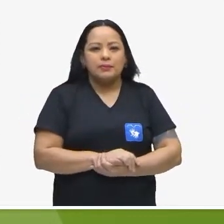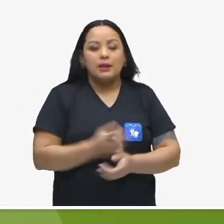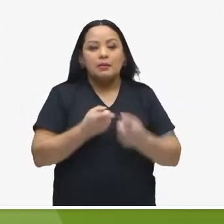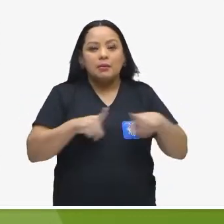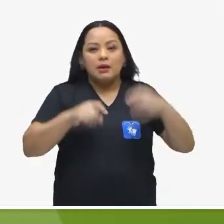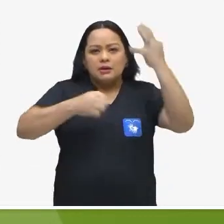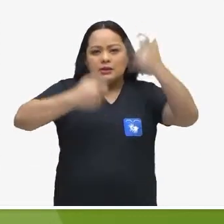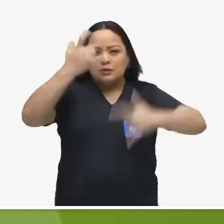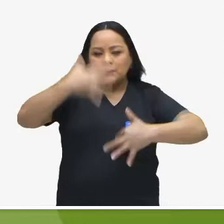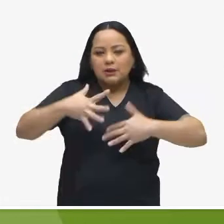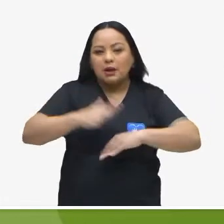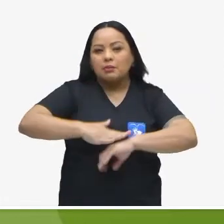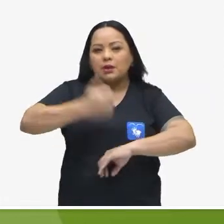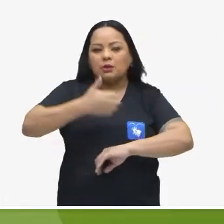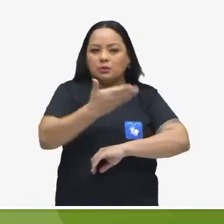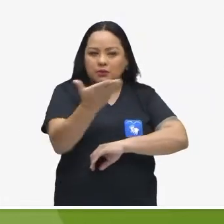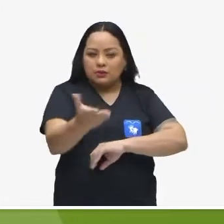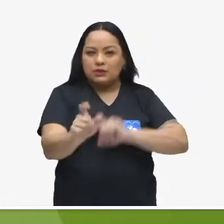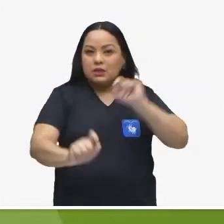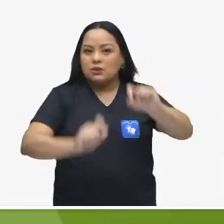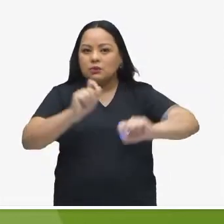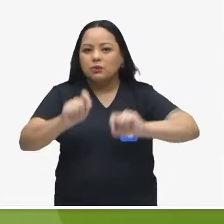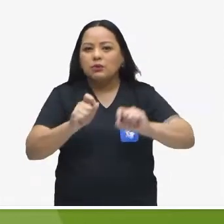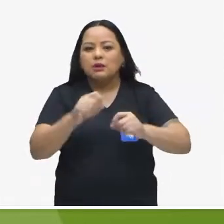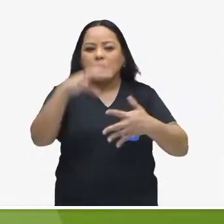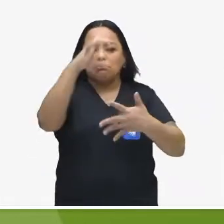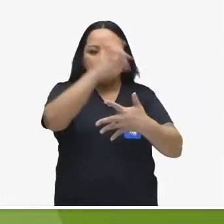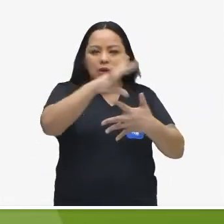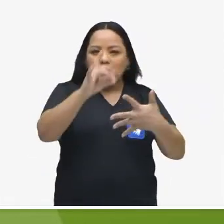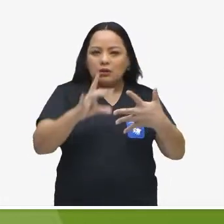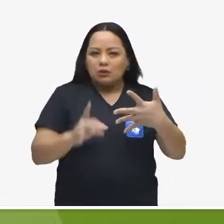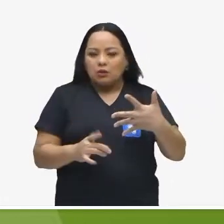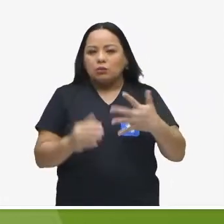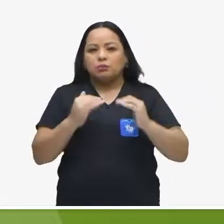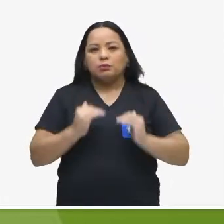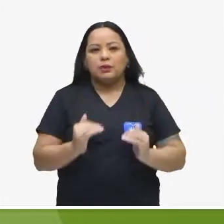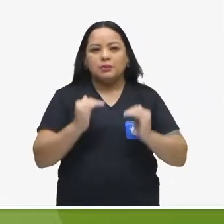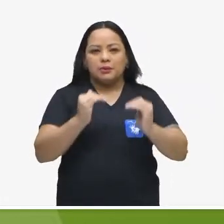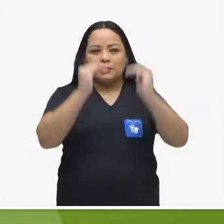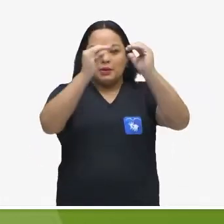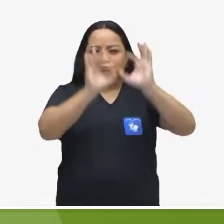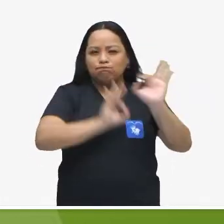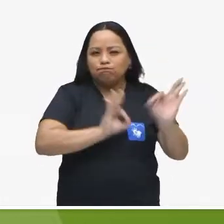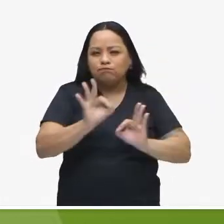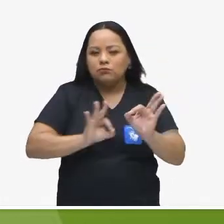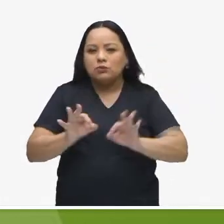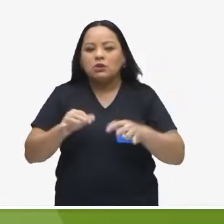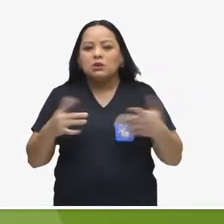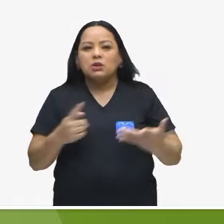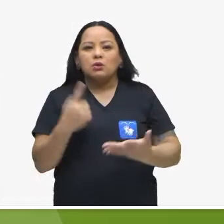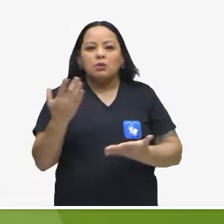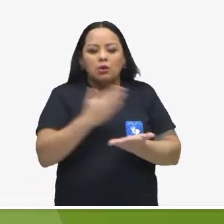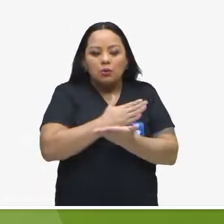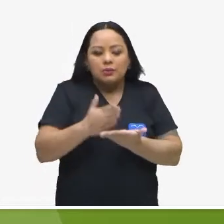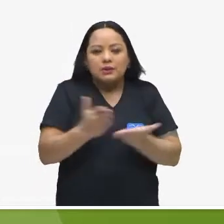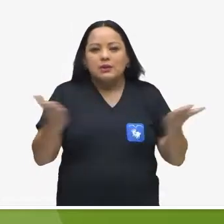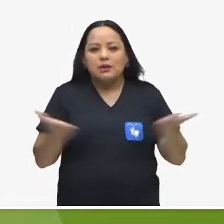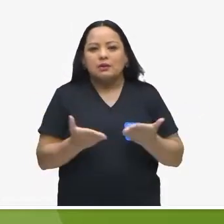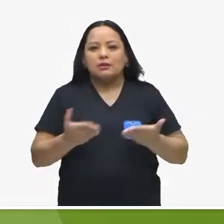explicar melhor para vocês o que é cada um desses níveis de organização. Então, vamos começar com